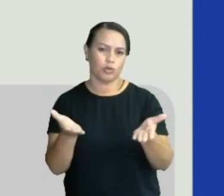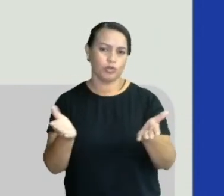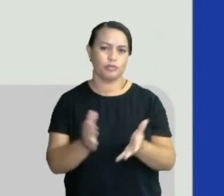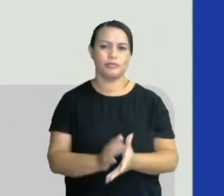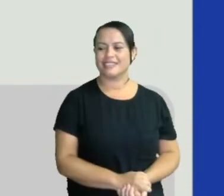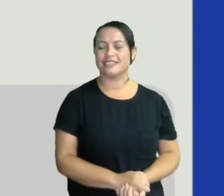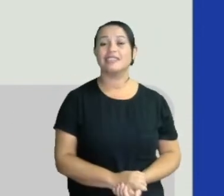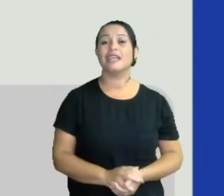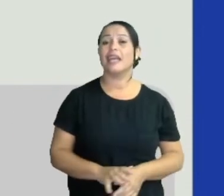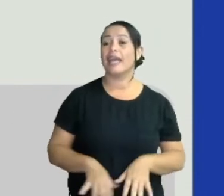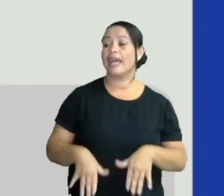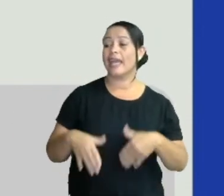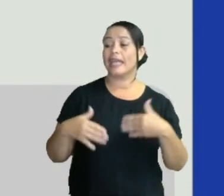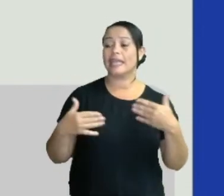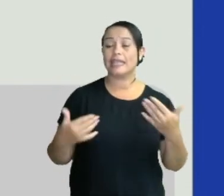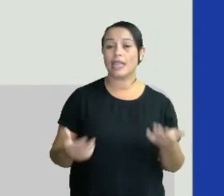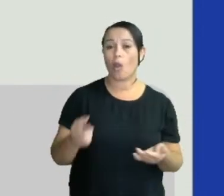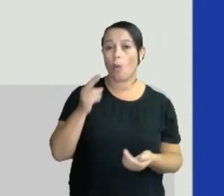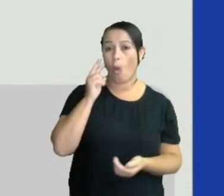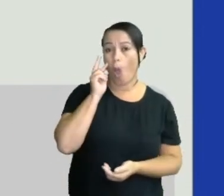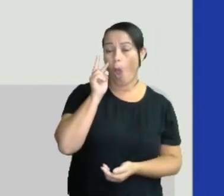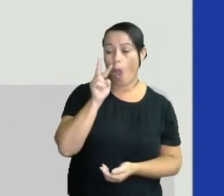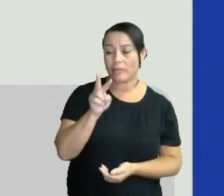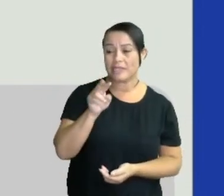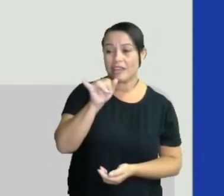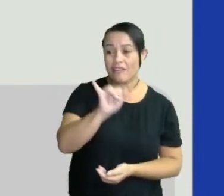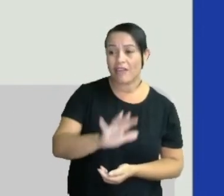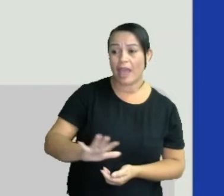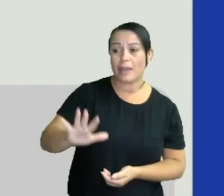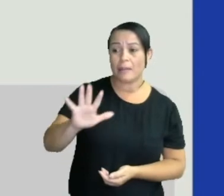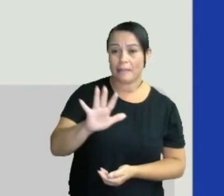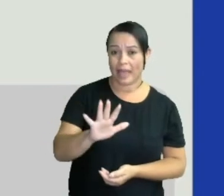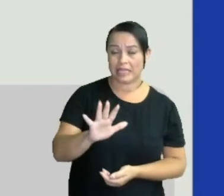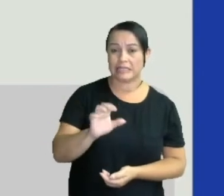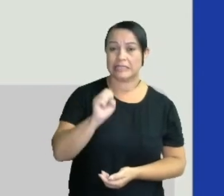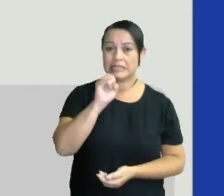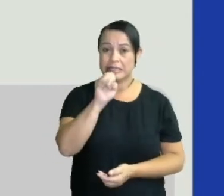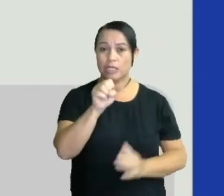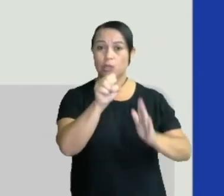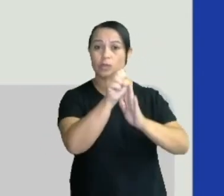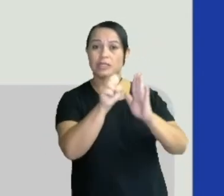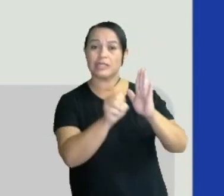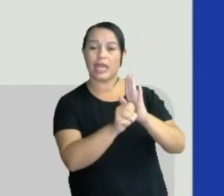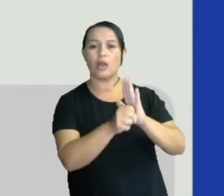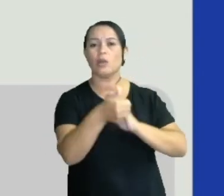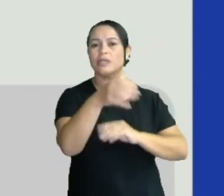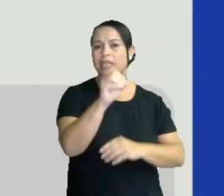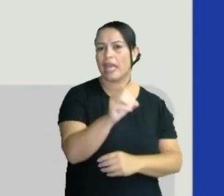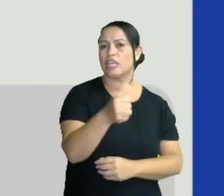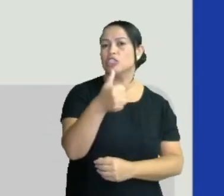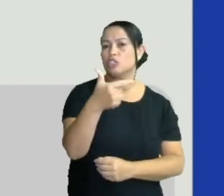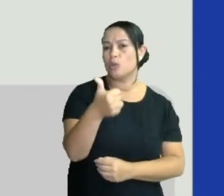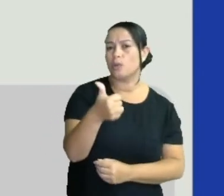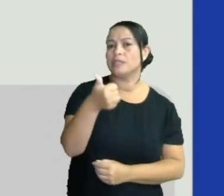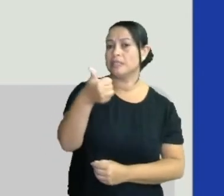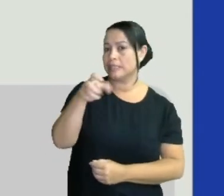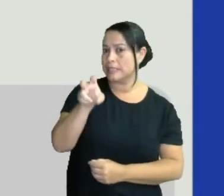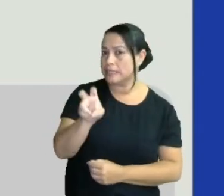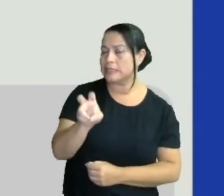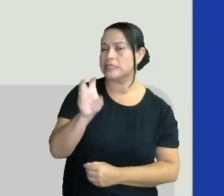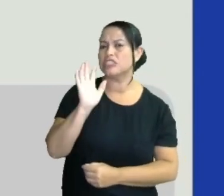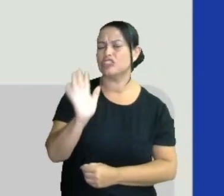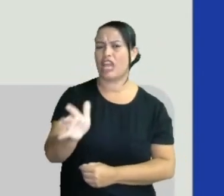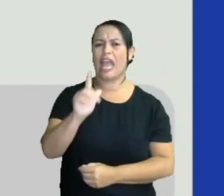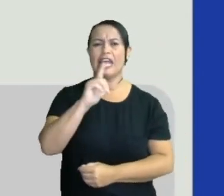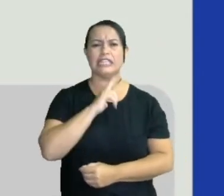hoje. Então, observem aqui, se no século X, século XII e século XV a gente